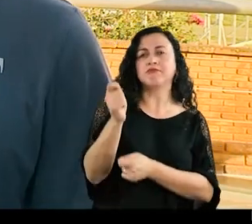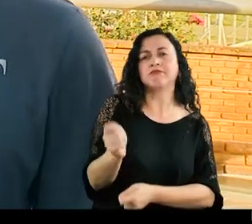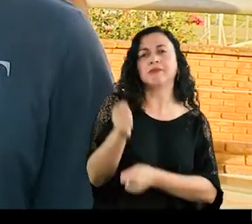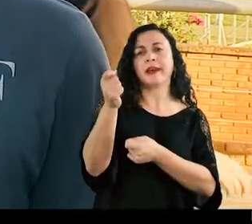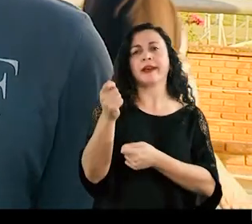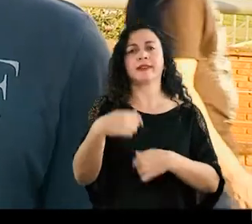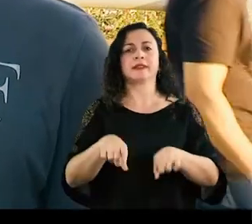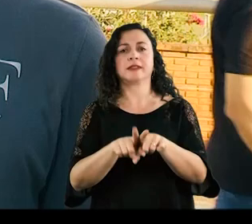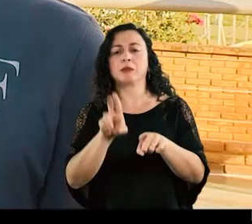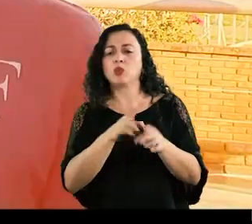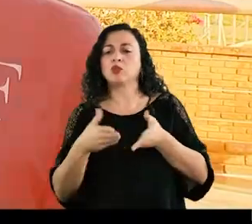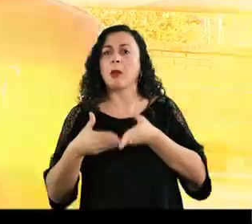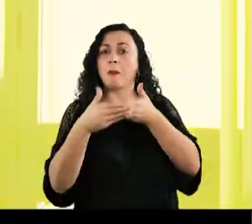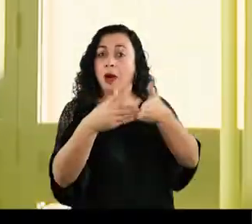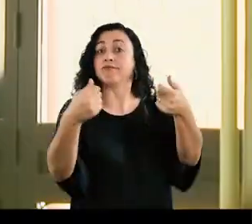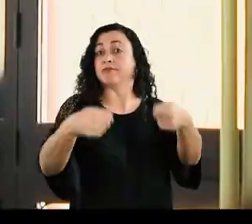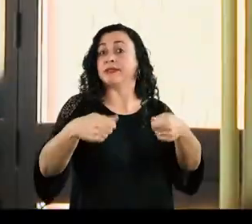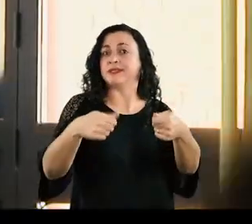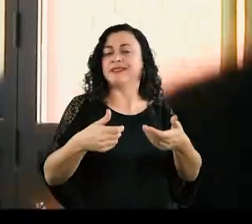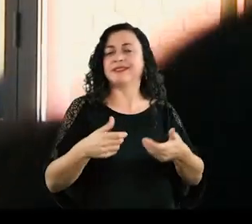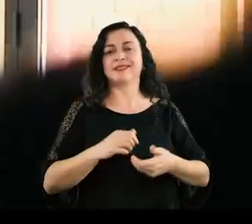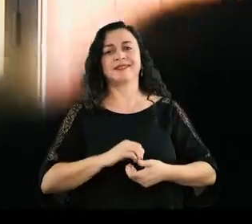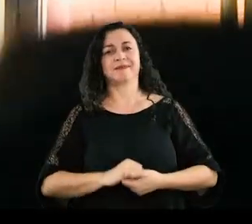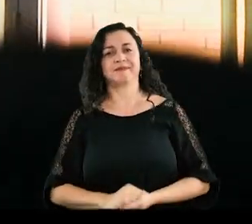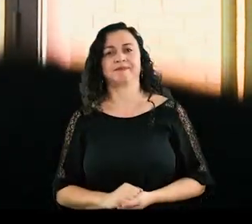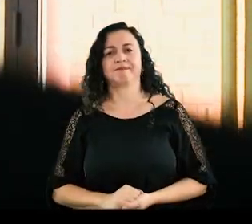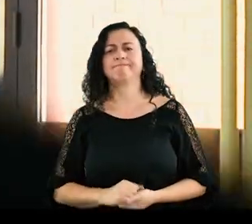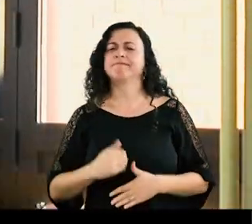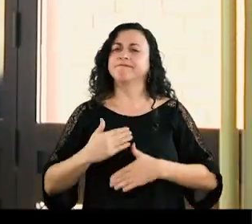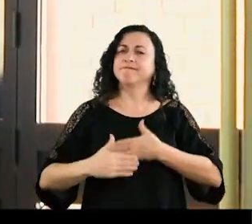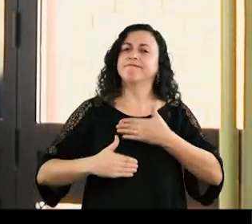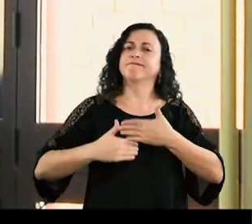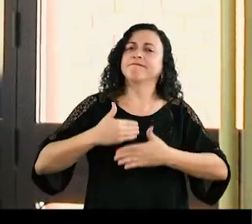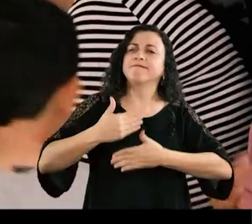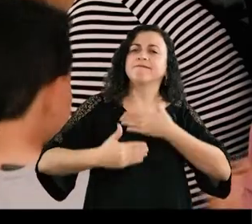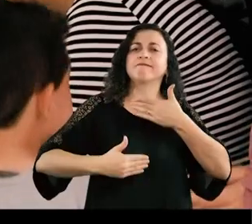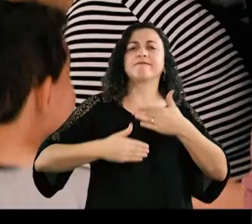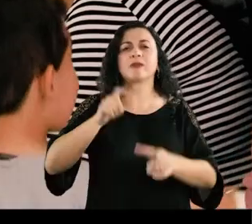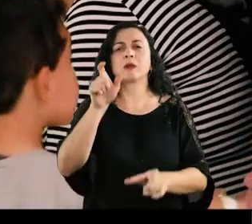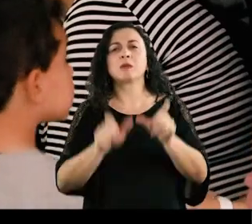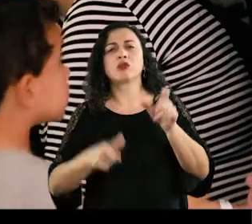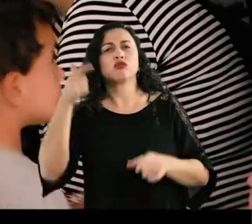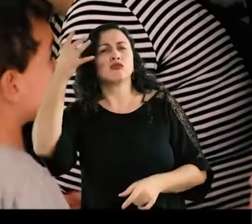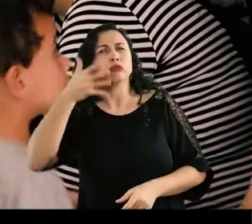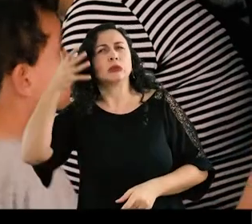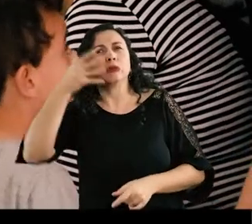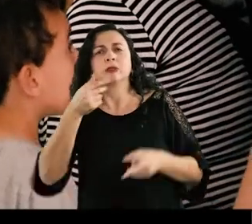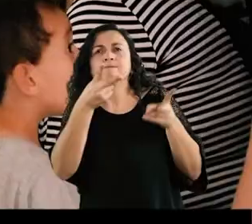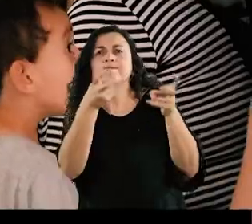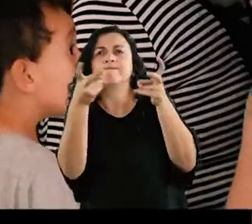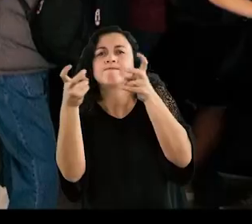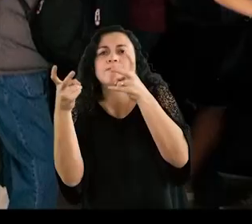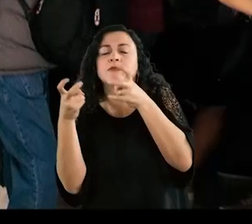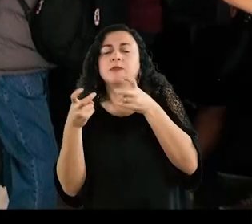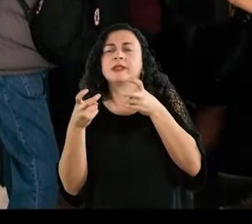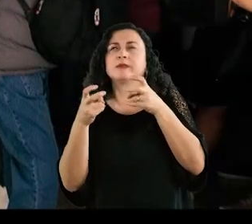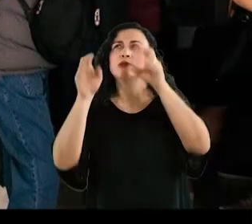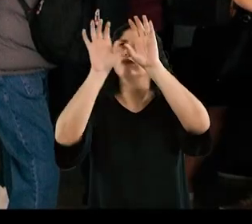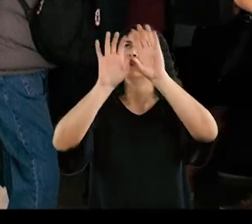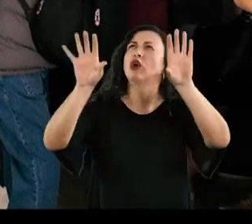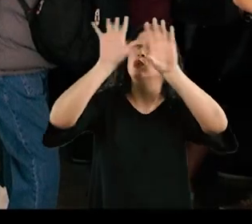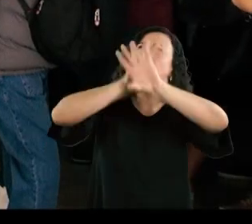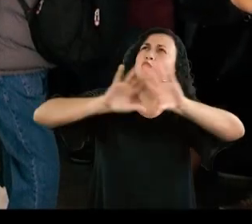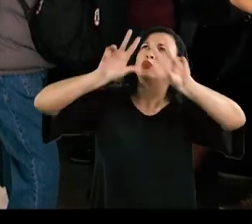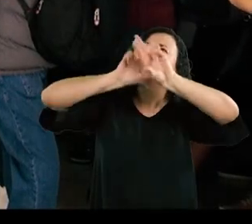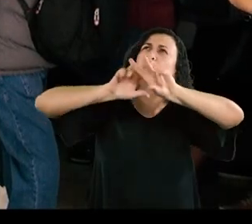pesca, que usa barcos, essas coisas. Aos poucos, com palestras, o público percebe que a relação do ser humano com os